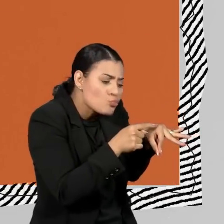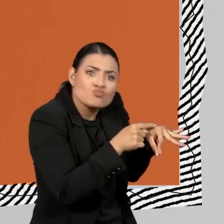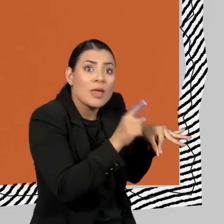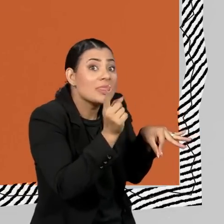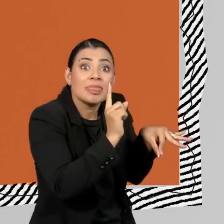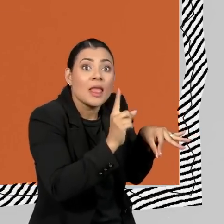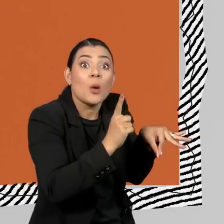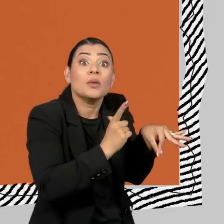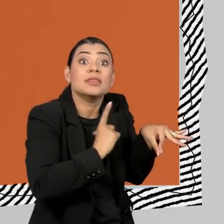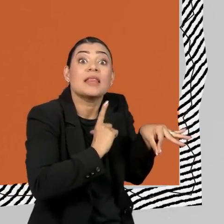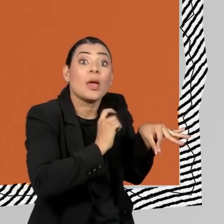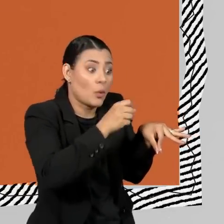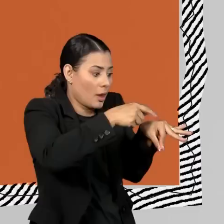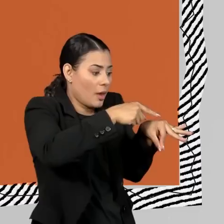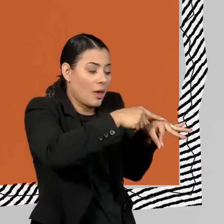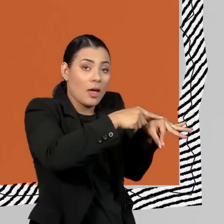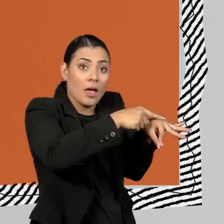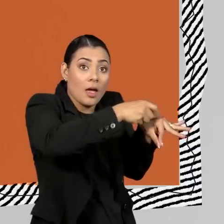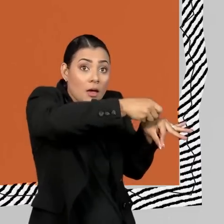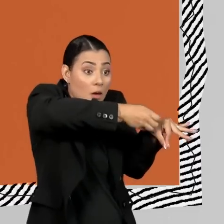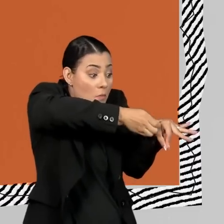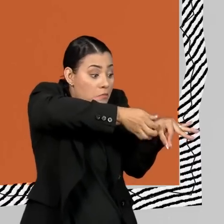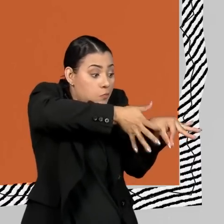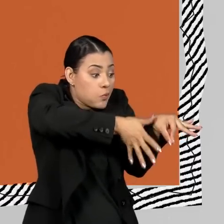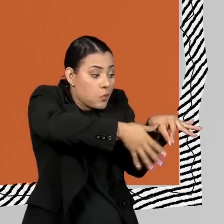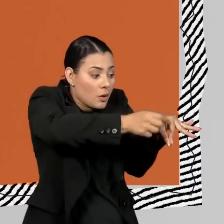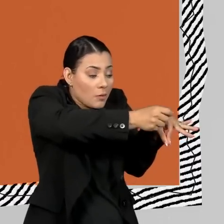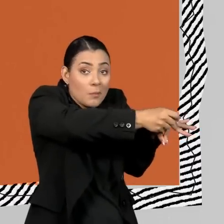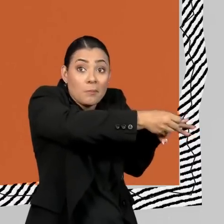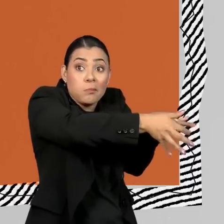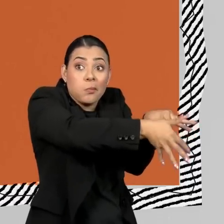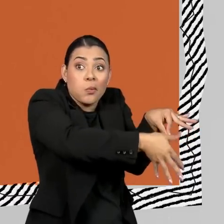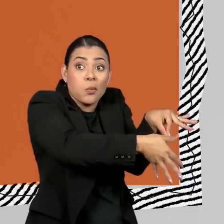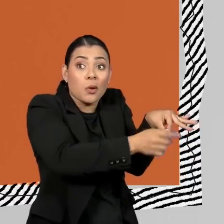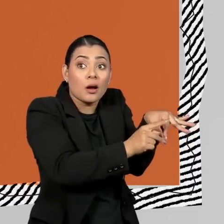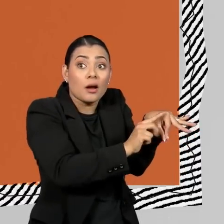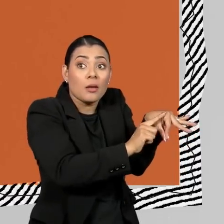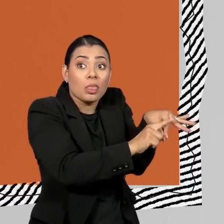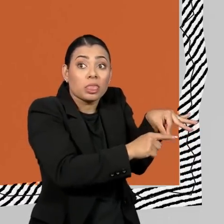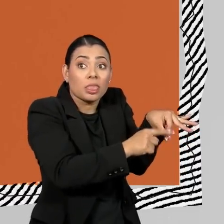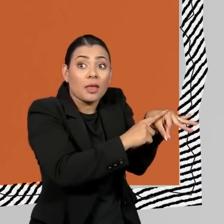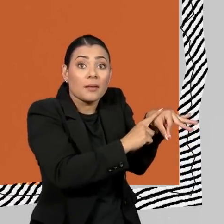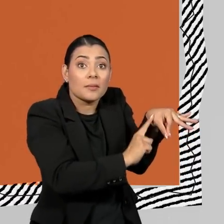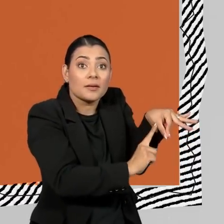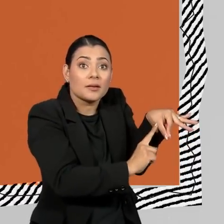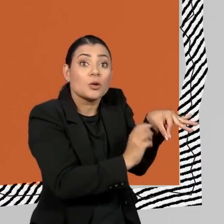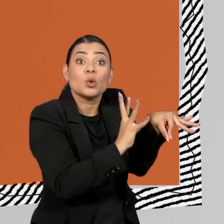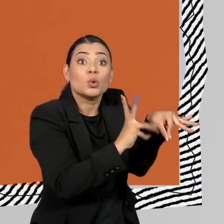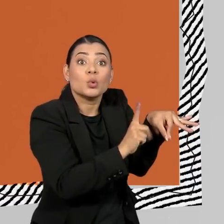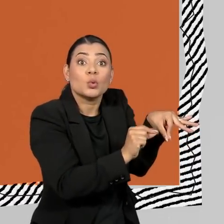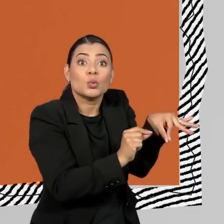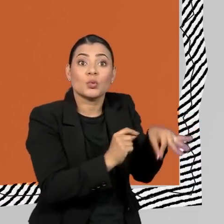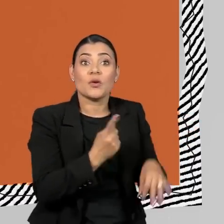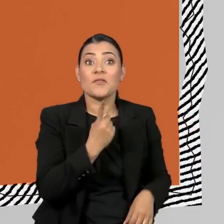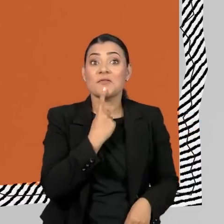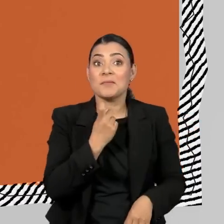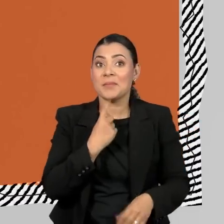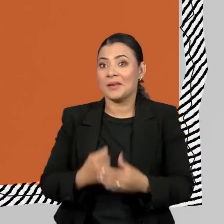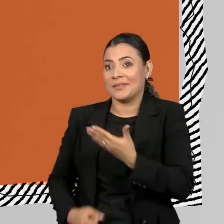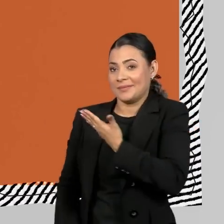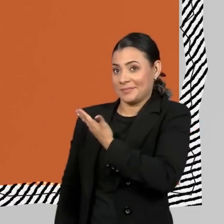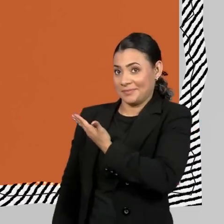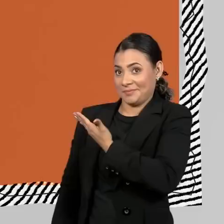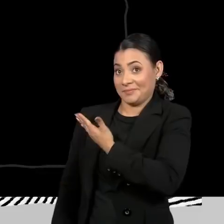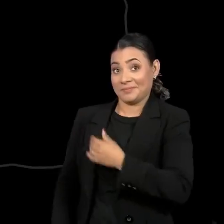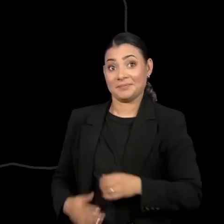aqui. Na verdade, ele se enraiza aqui por trás dos lábios vaginais, abraçando assim, ó. Abraçando ali a